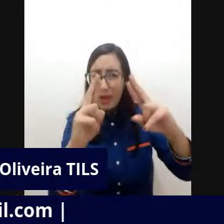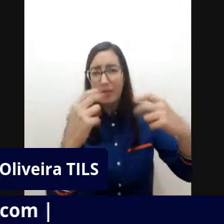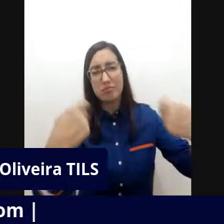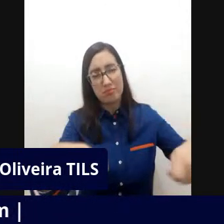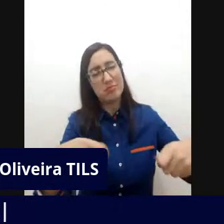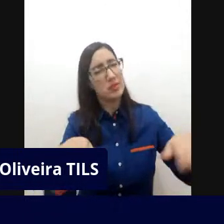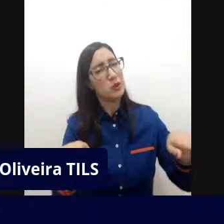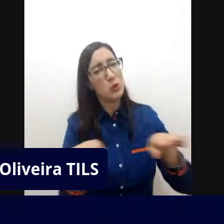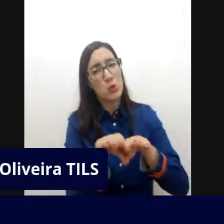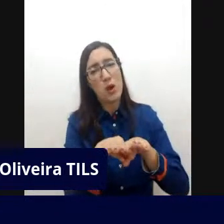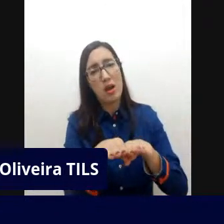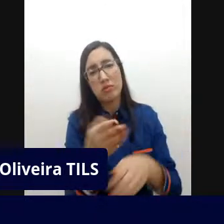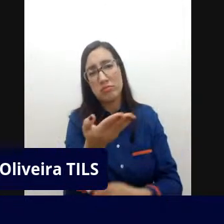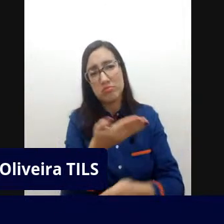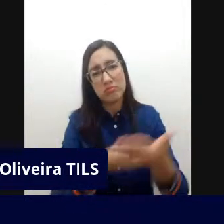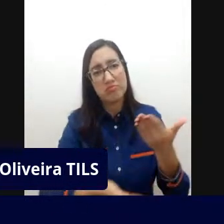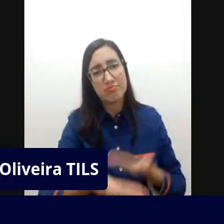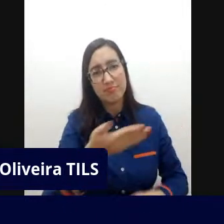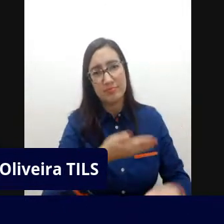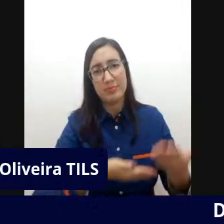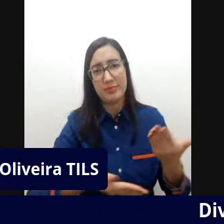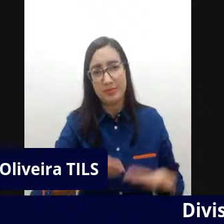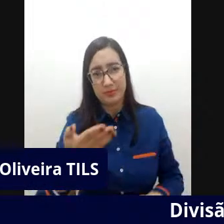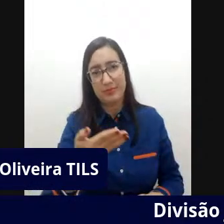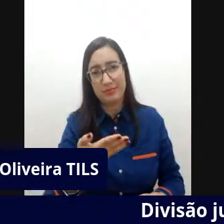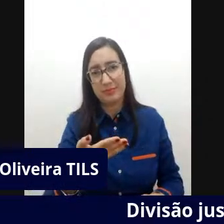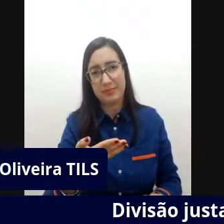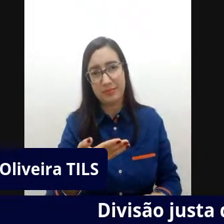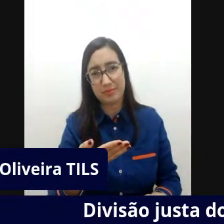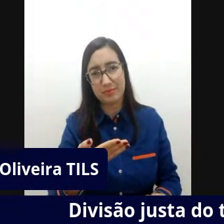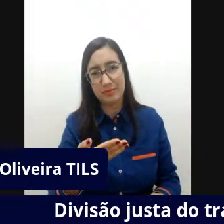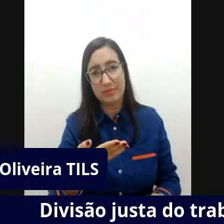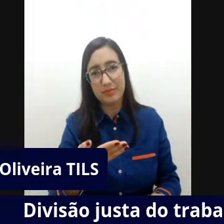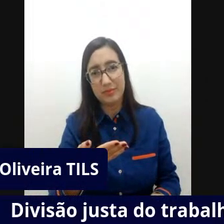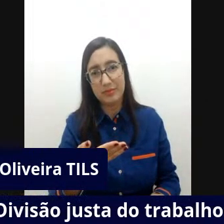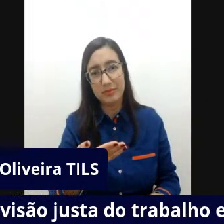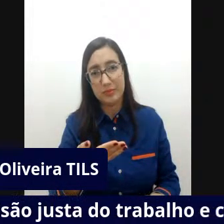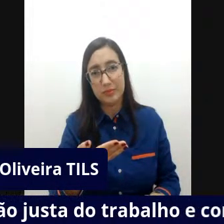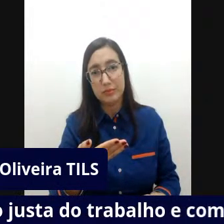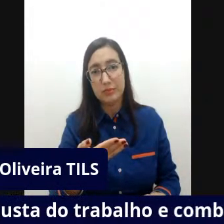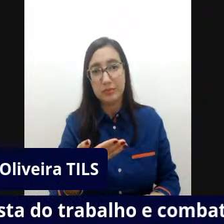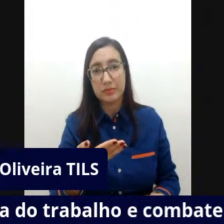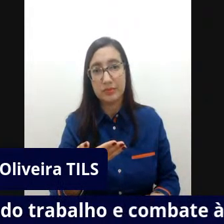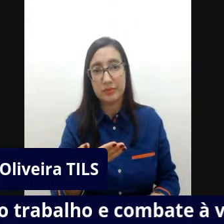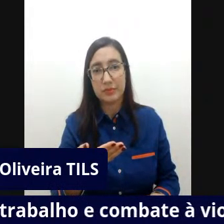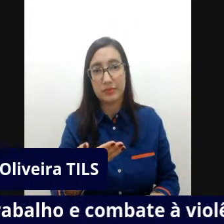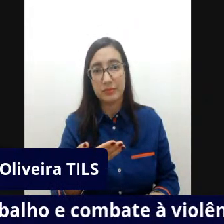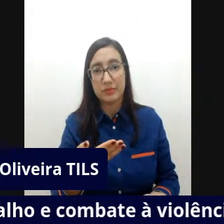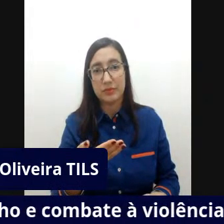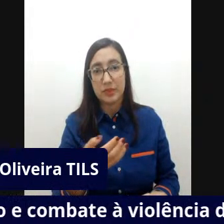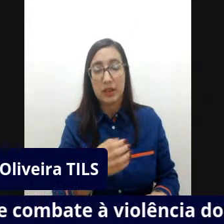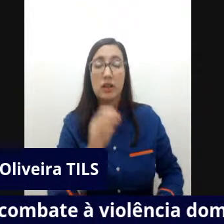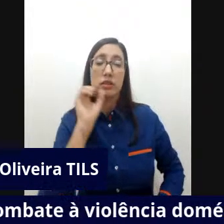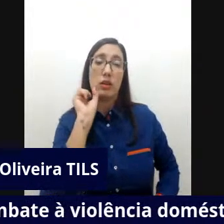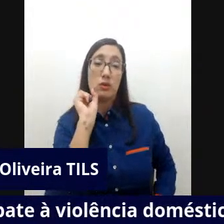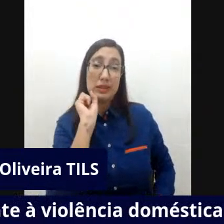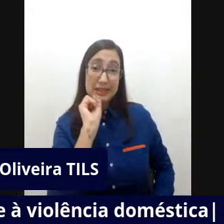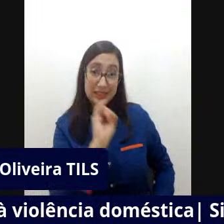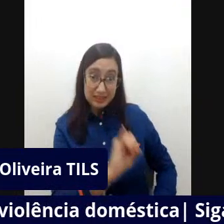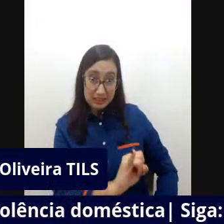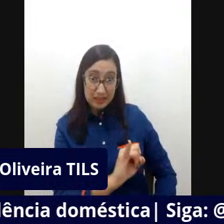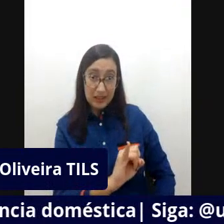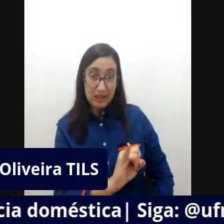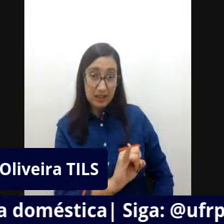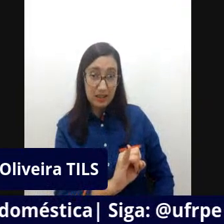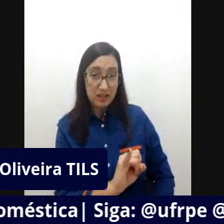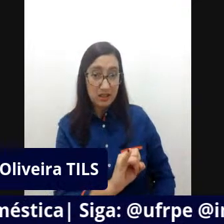Respeito não pode ser apenas a trabalhadora que tem a obrigação de respeitar os empregadores. Eles também têm que nos respeitar. Têm que nos